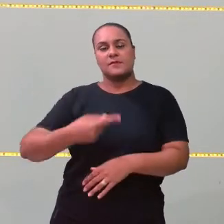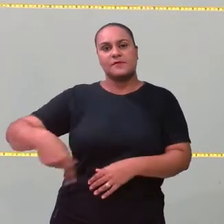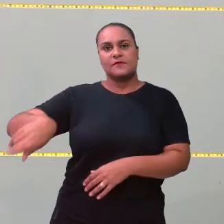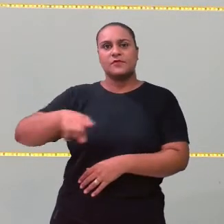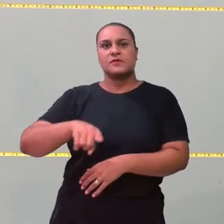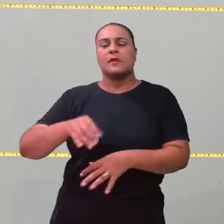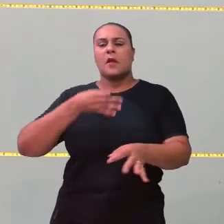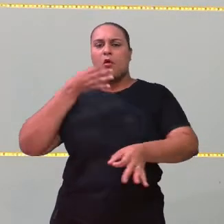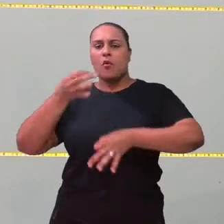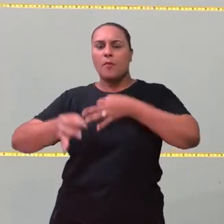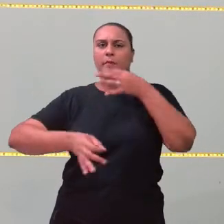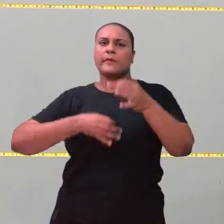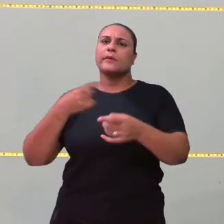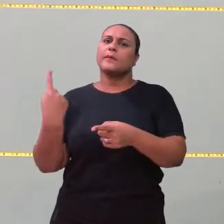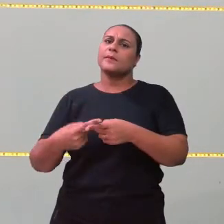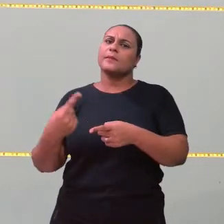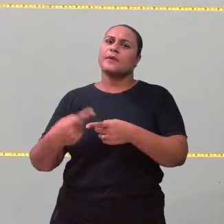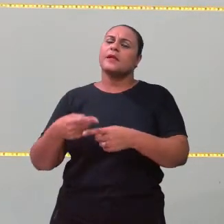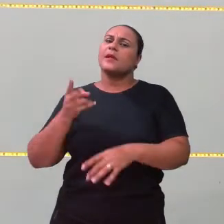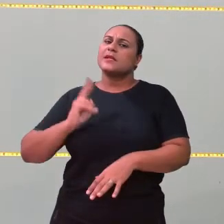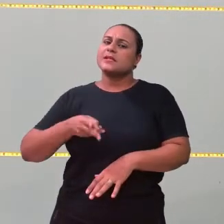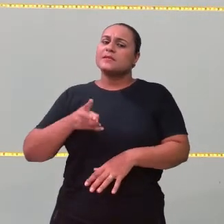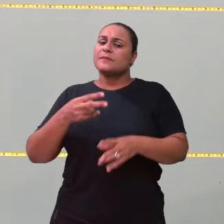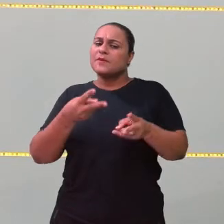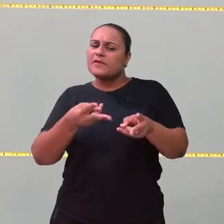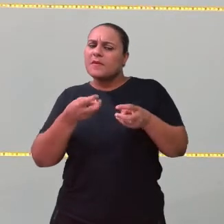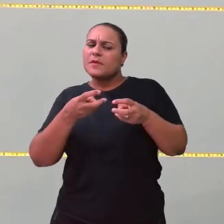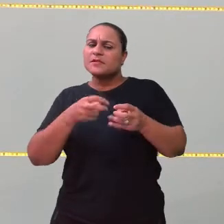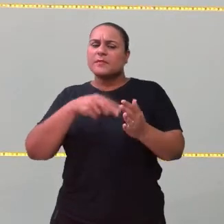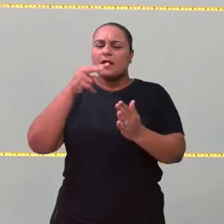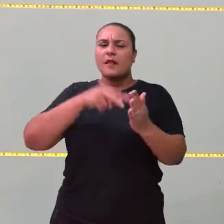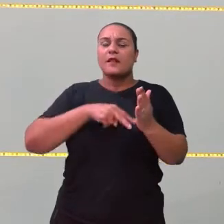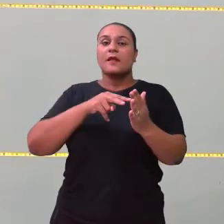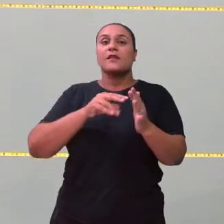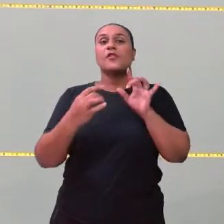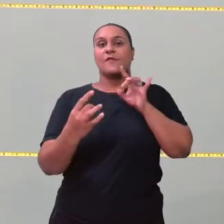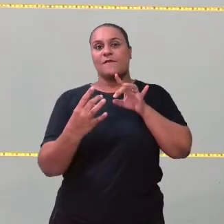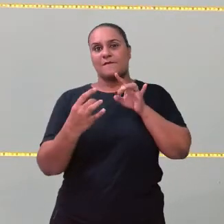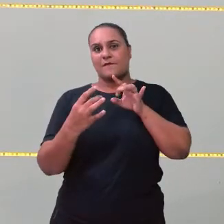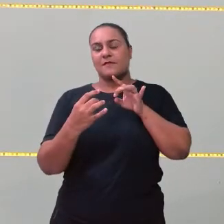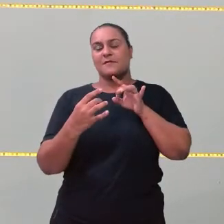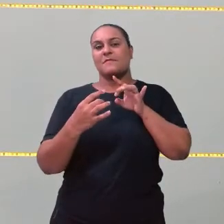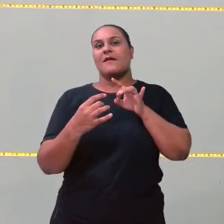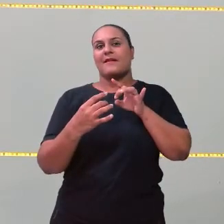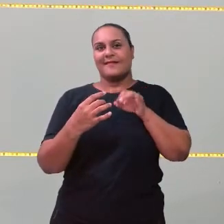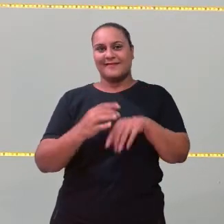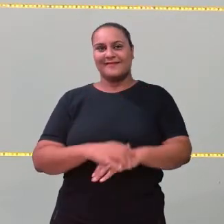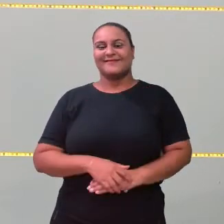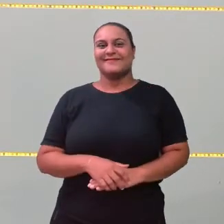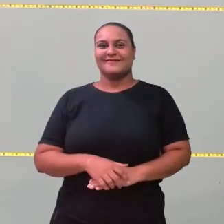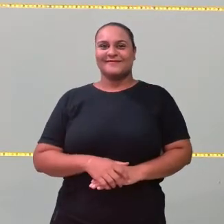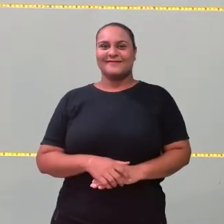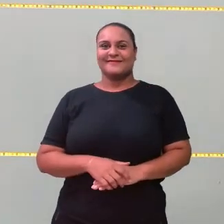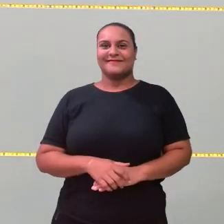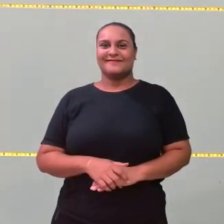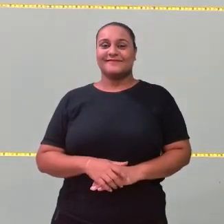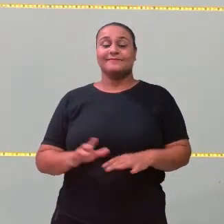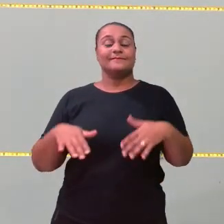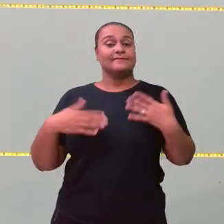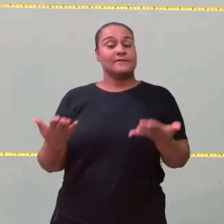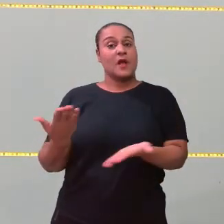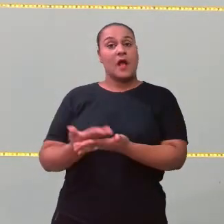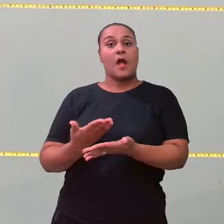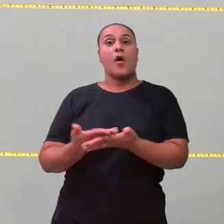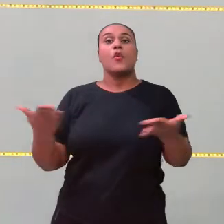os comentários, porque a gente está sempre acompanhando e dando retorno dos comentários. E a aula